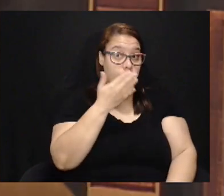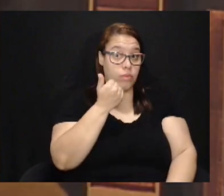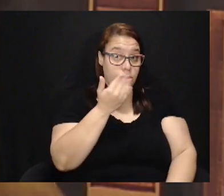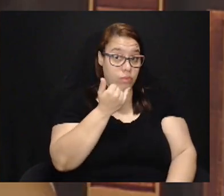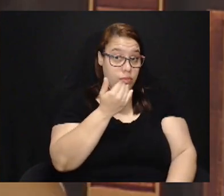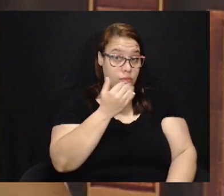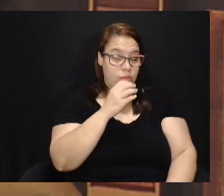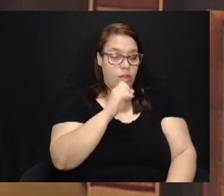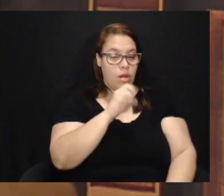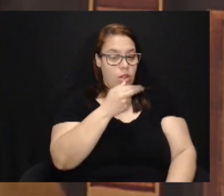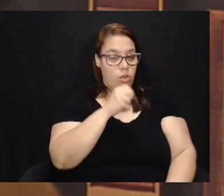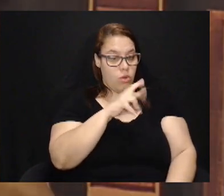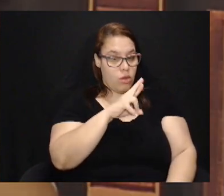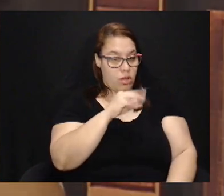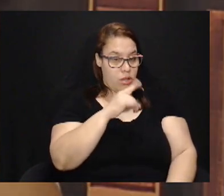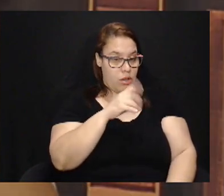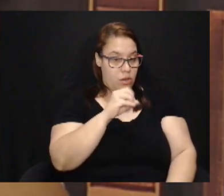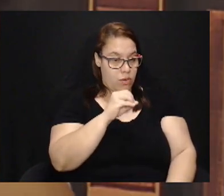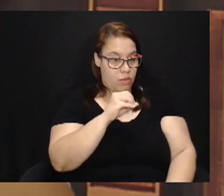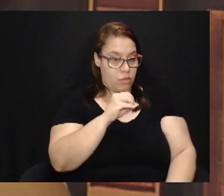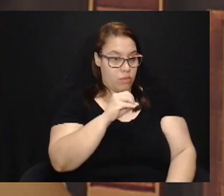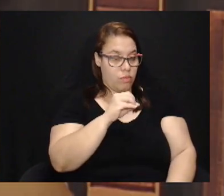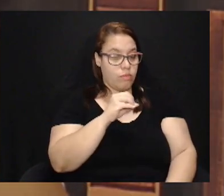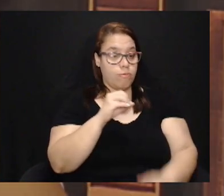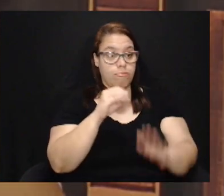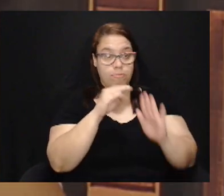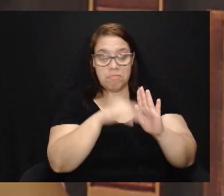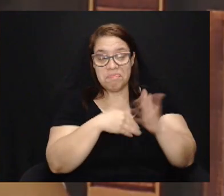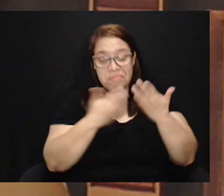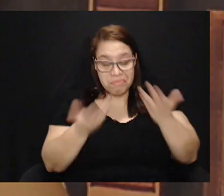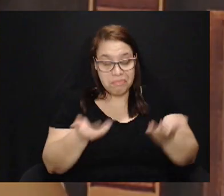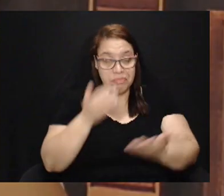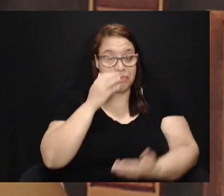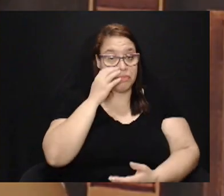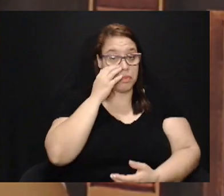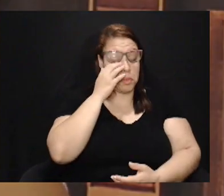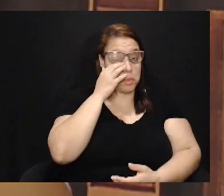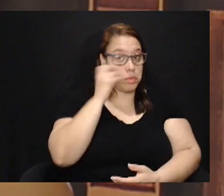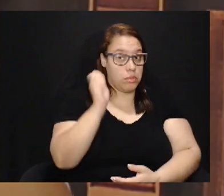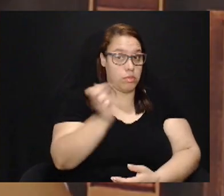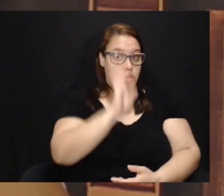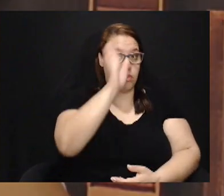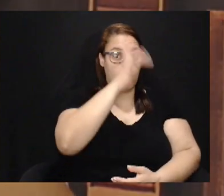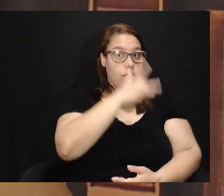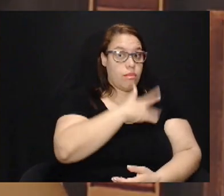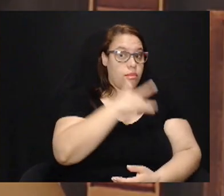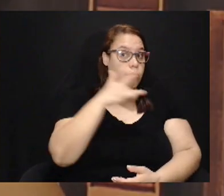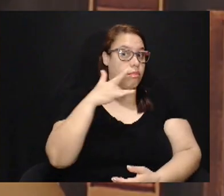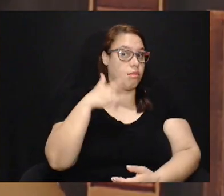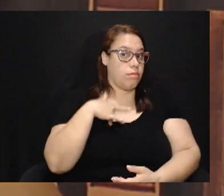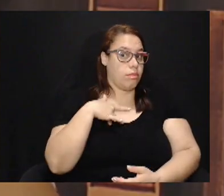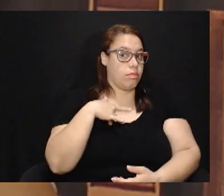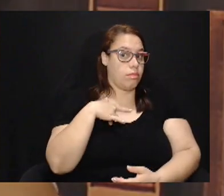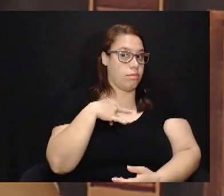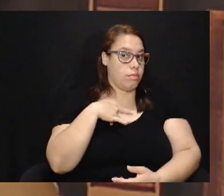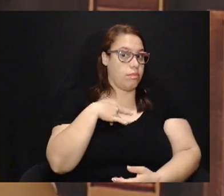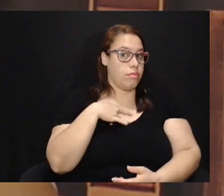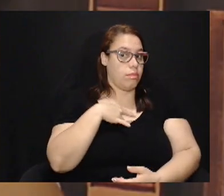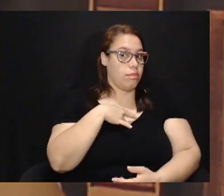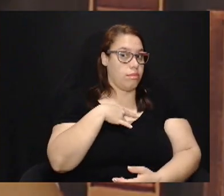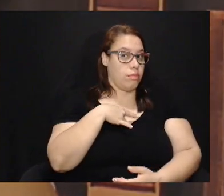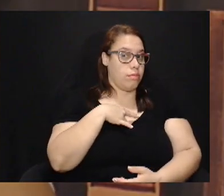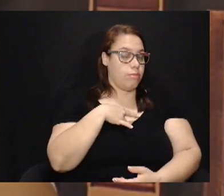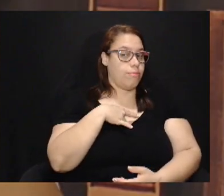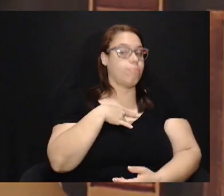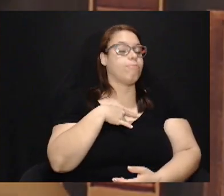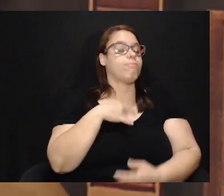açucarados, condimentosos, enfim, e caro para a saúde, porque isso traz uma grande consequência